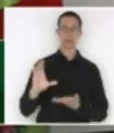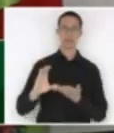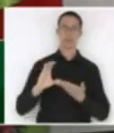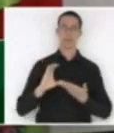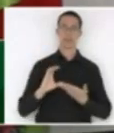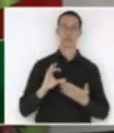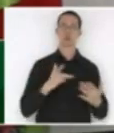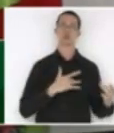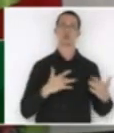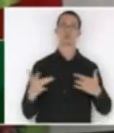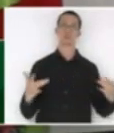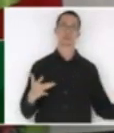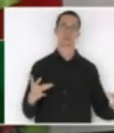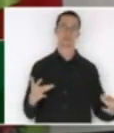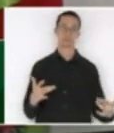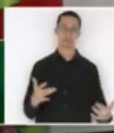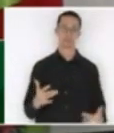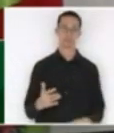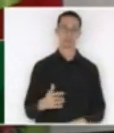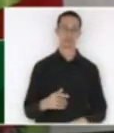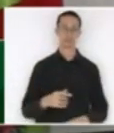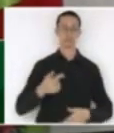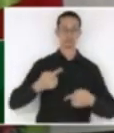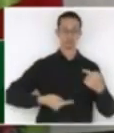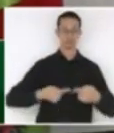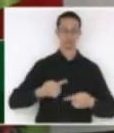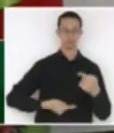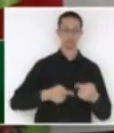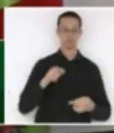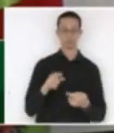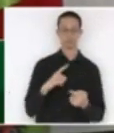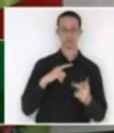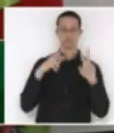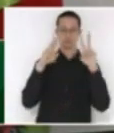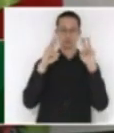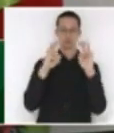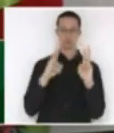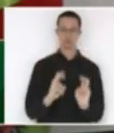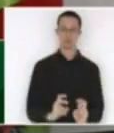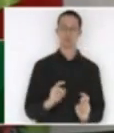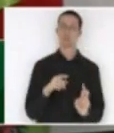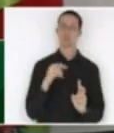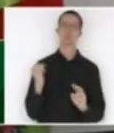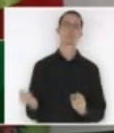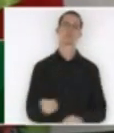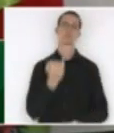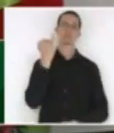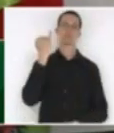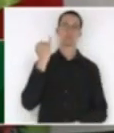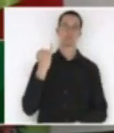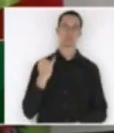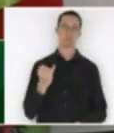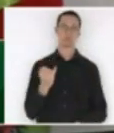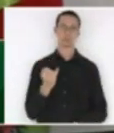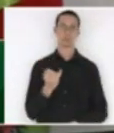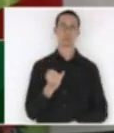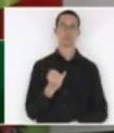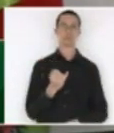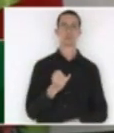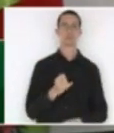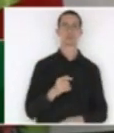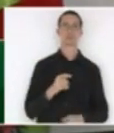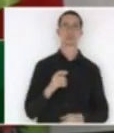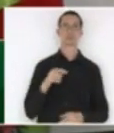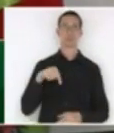Esse debate, ele traz à tona uma grande discussão que vem se fazendo nesse